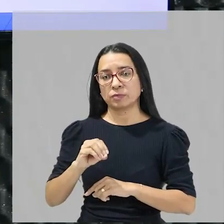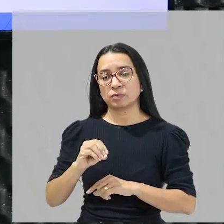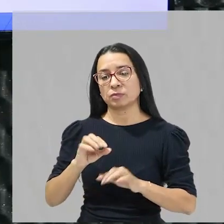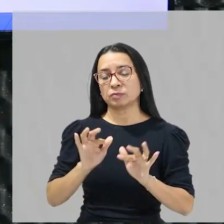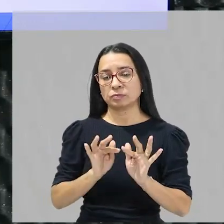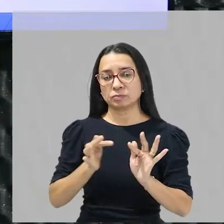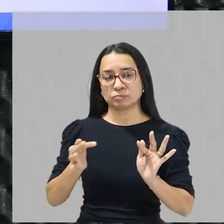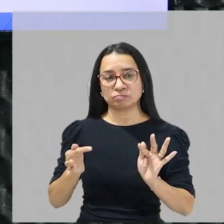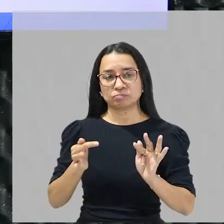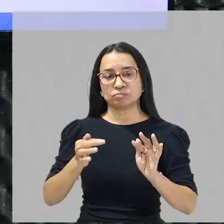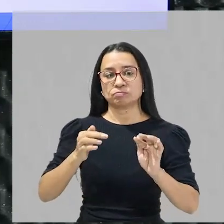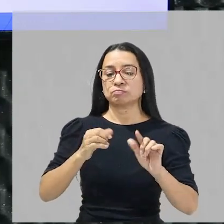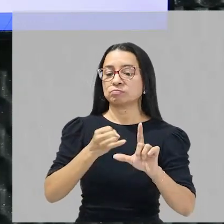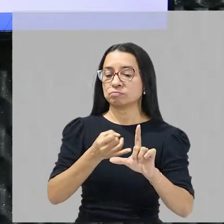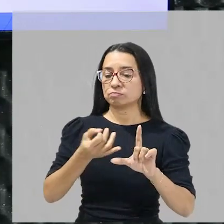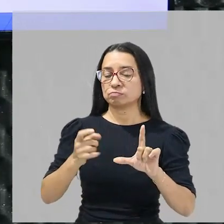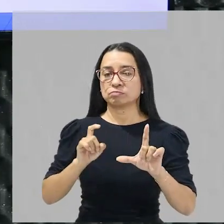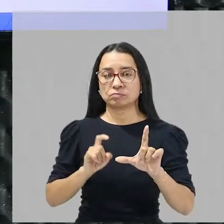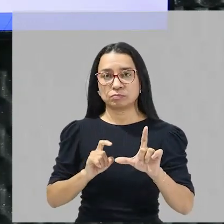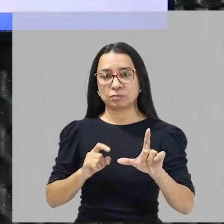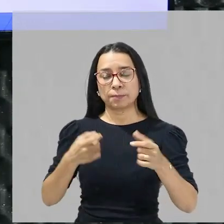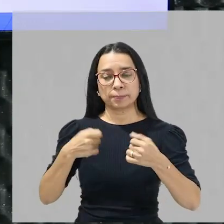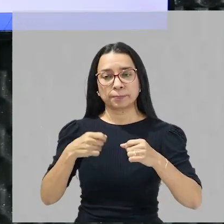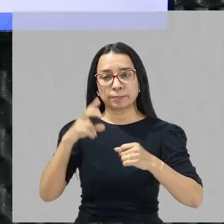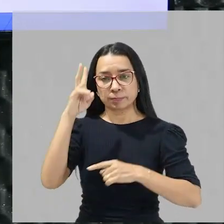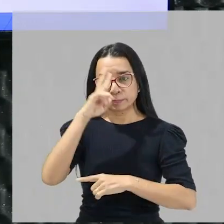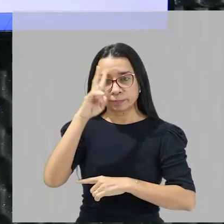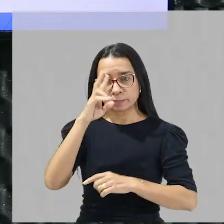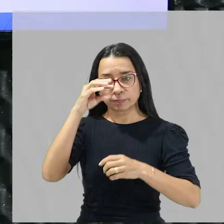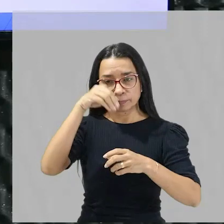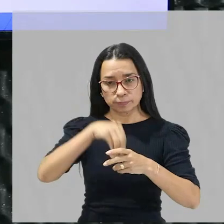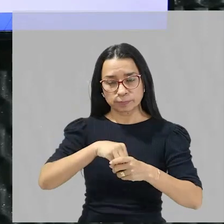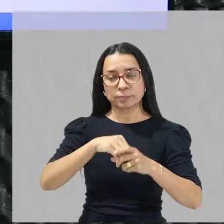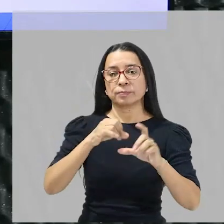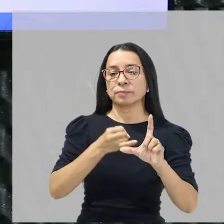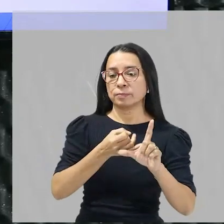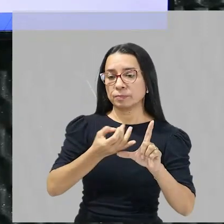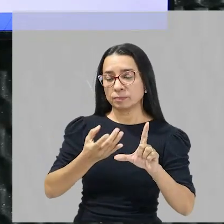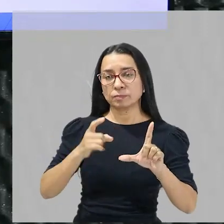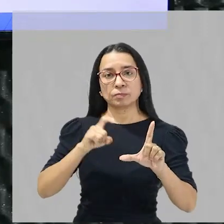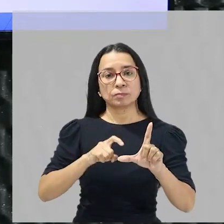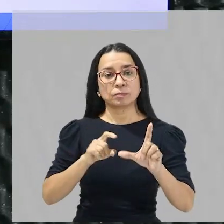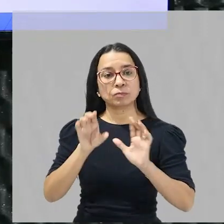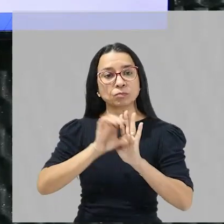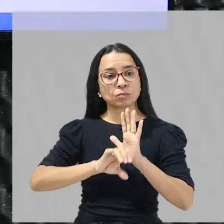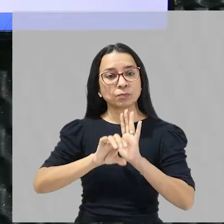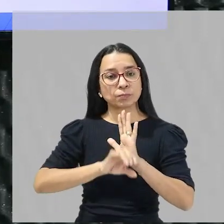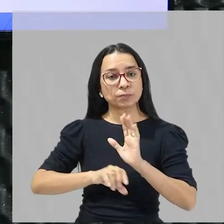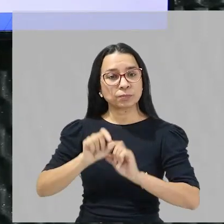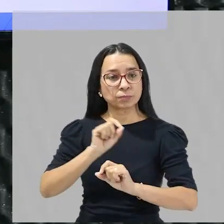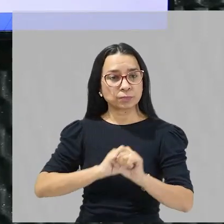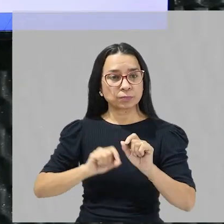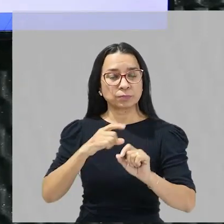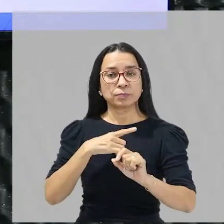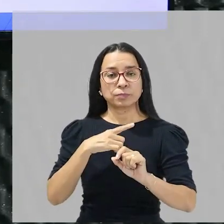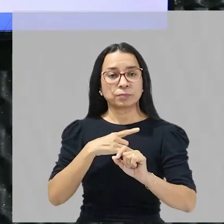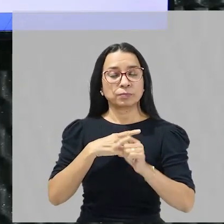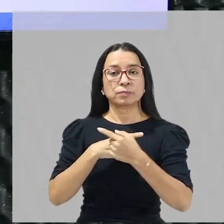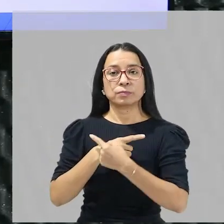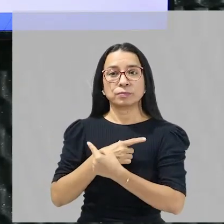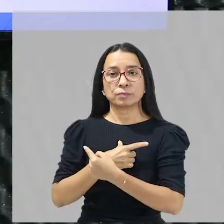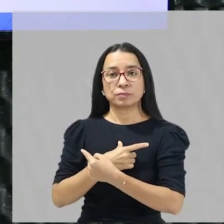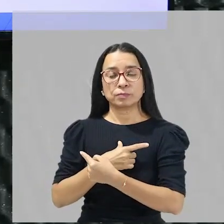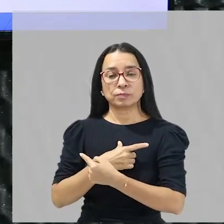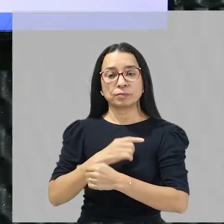como ela foi apresentada, a gente tem que lembrar, dentro do logaritmo, o conceito. E a definição, ela traz para